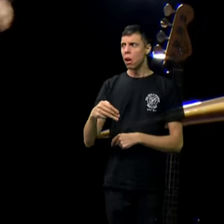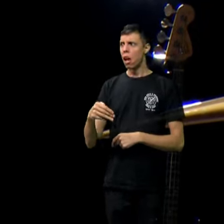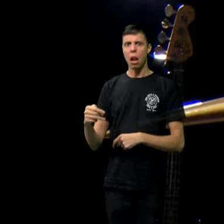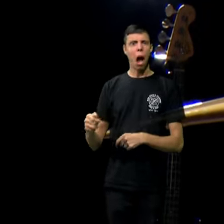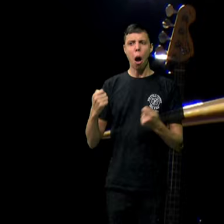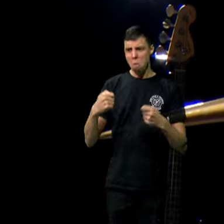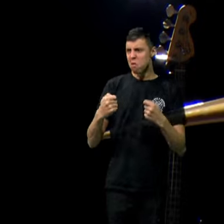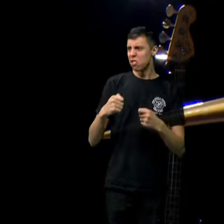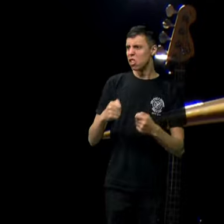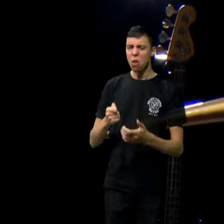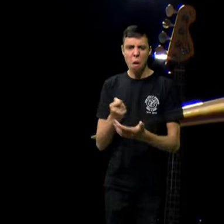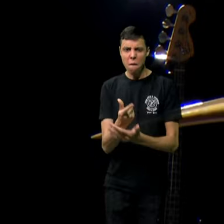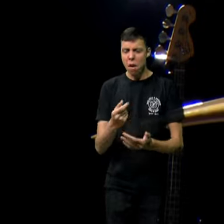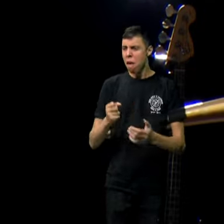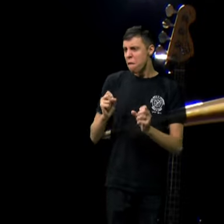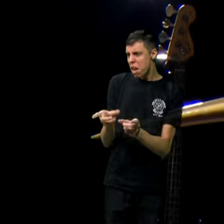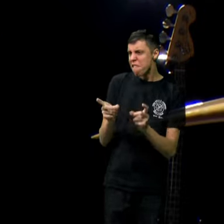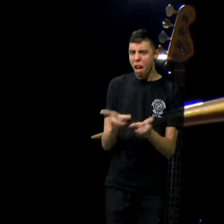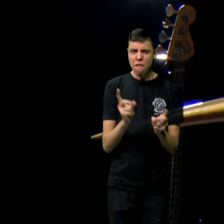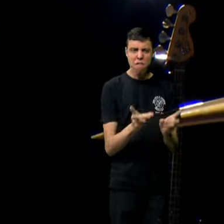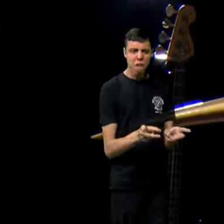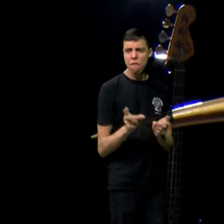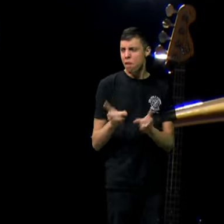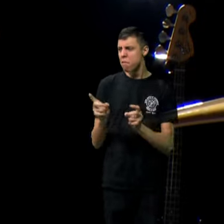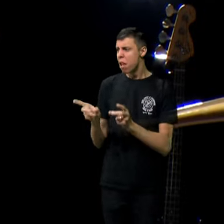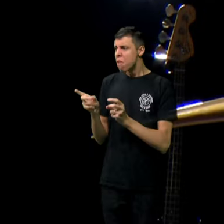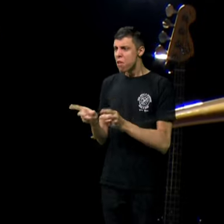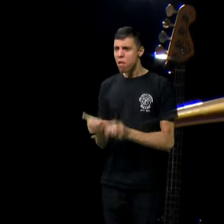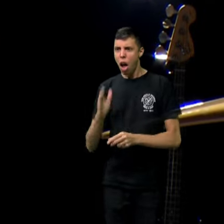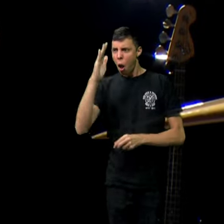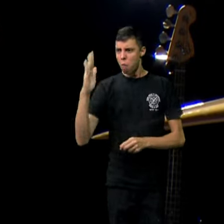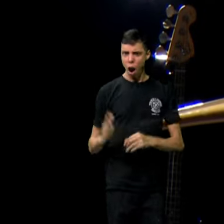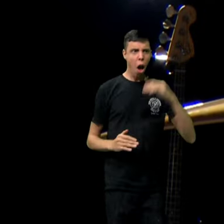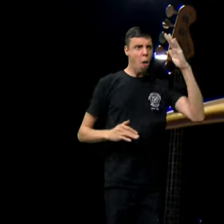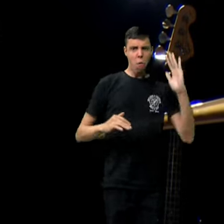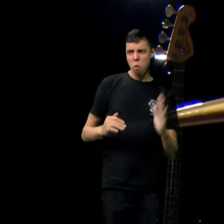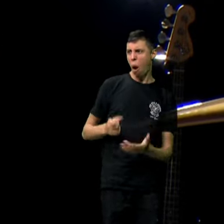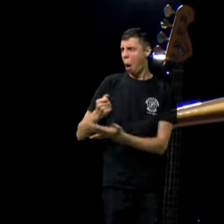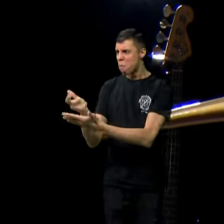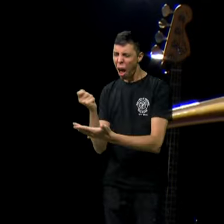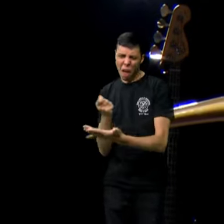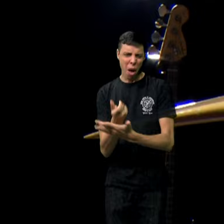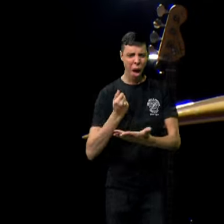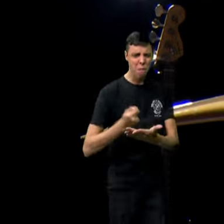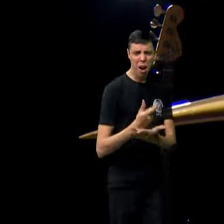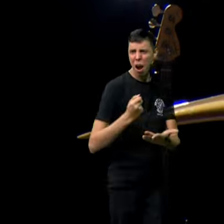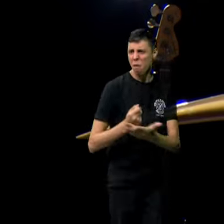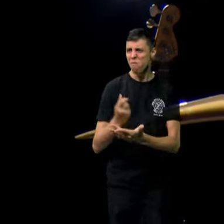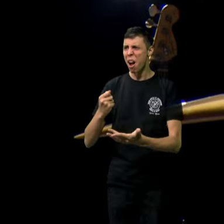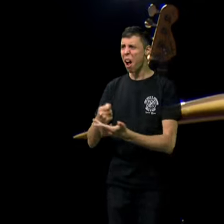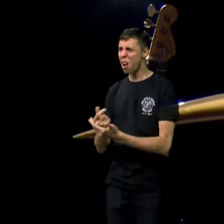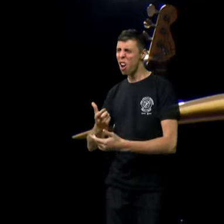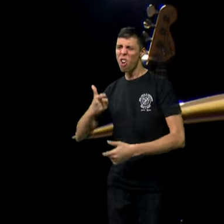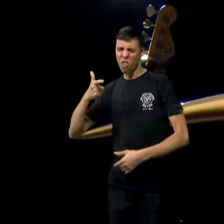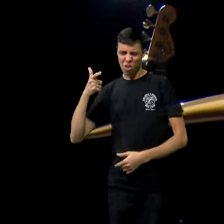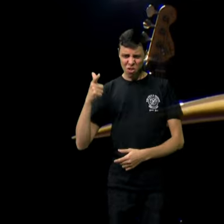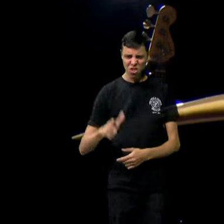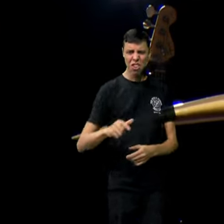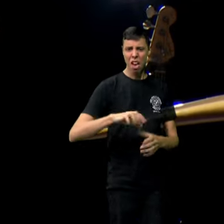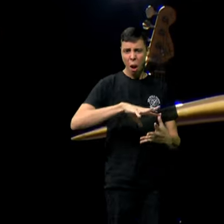E me surpreendeu Deus, porque depois desse tempo, não foi uma nação, foi duas, três, quatro nações. Eu estava vendendo